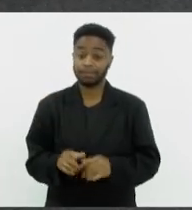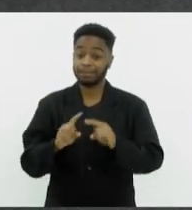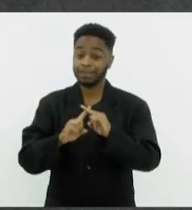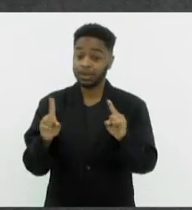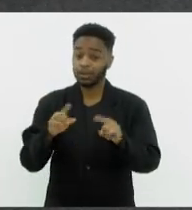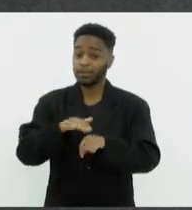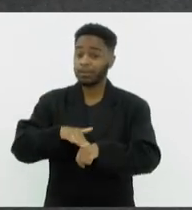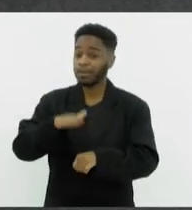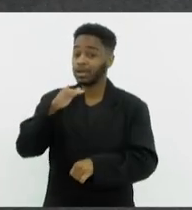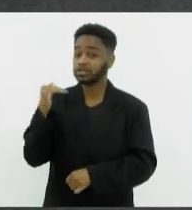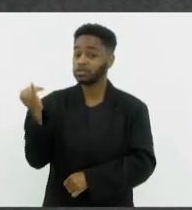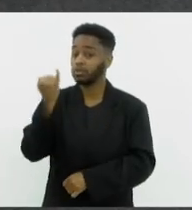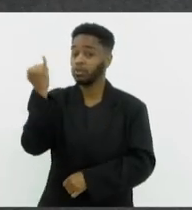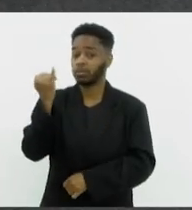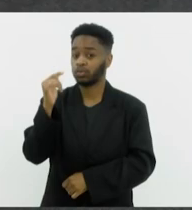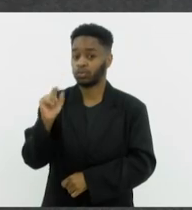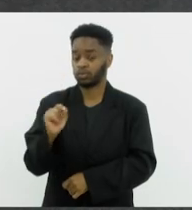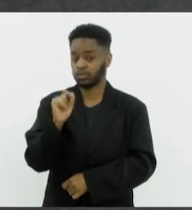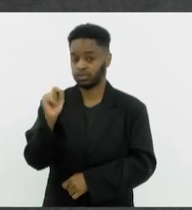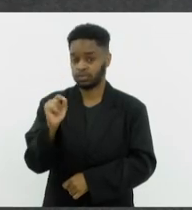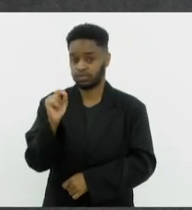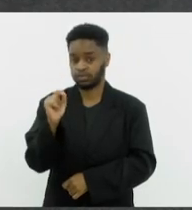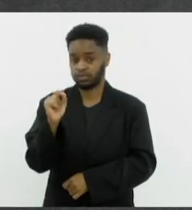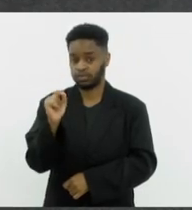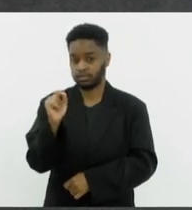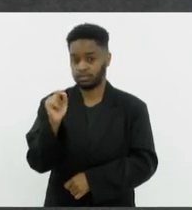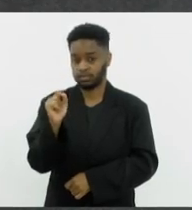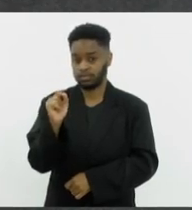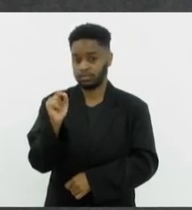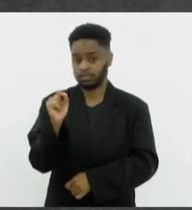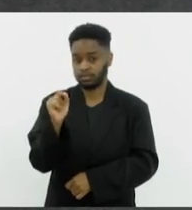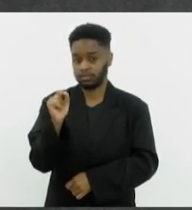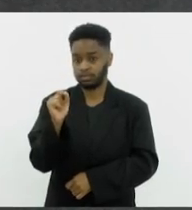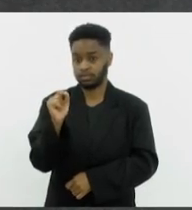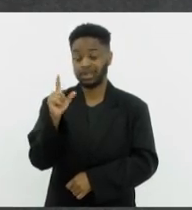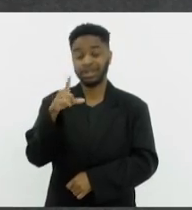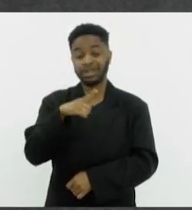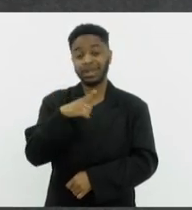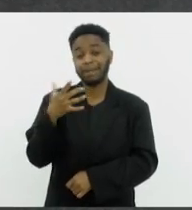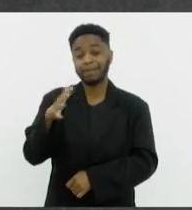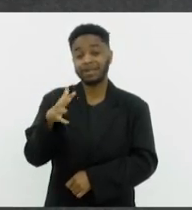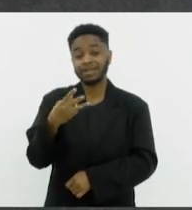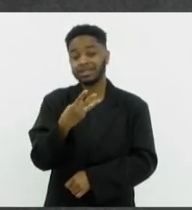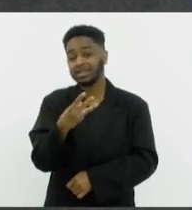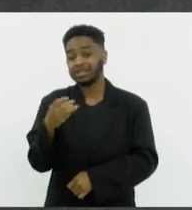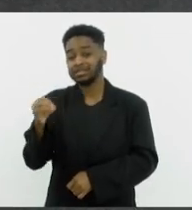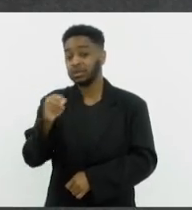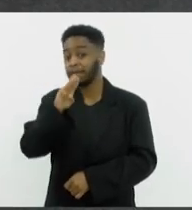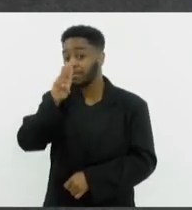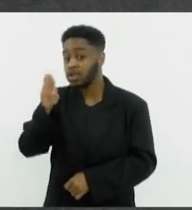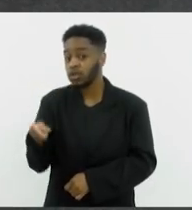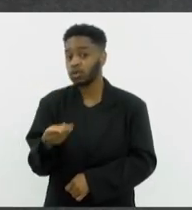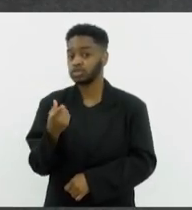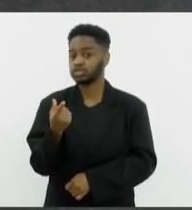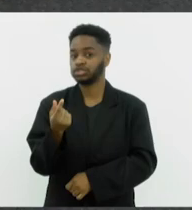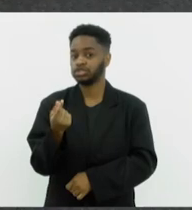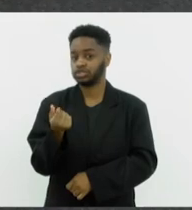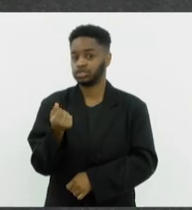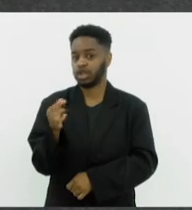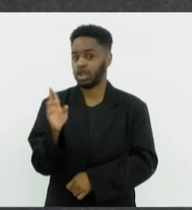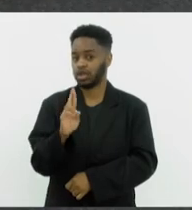mais importante de tudo, foram aproximadamente 300 milhões de